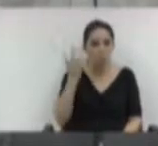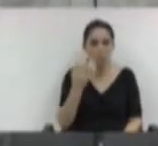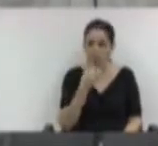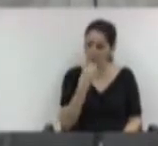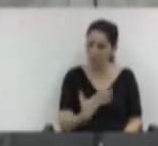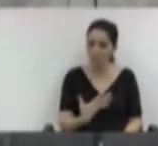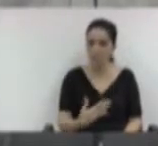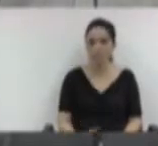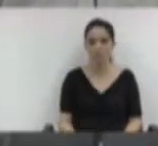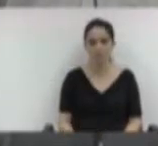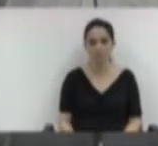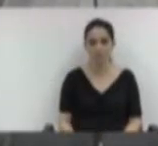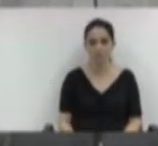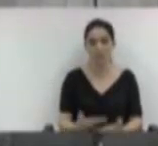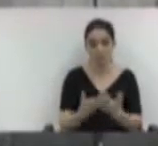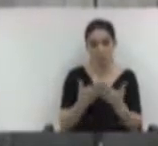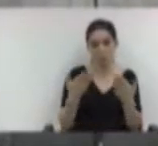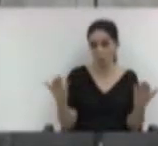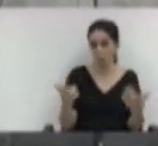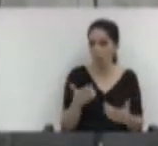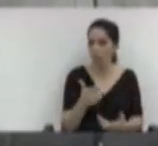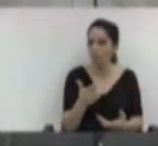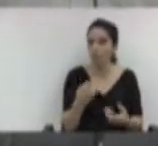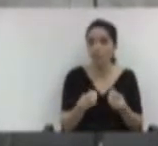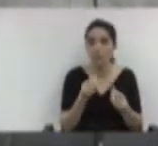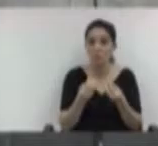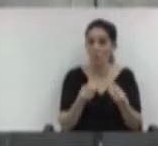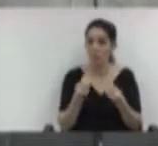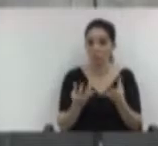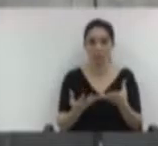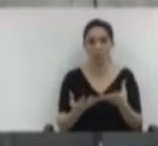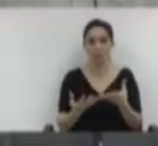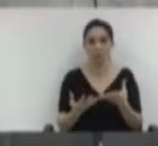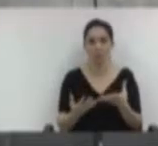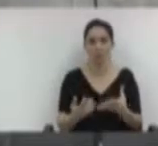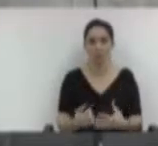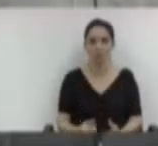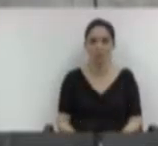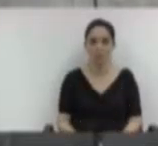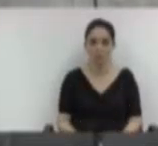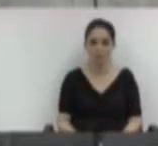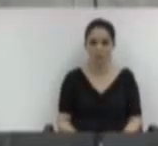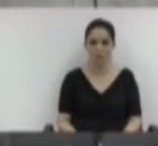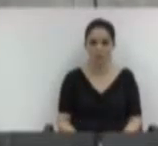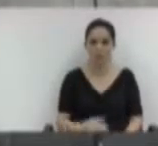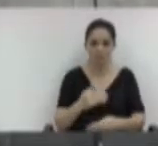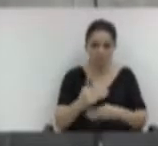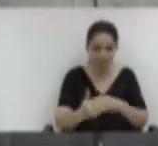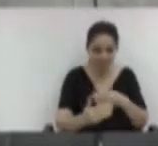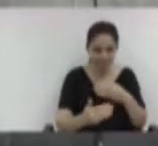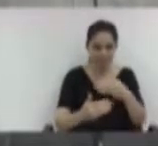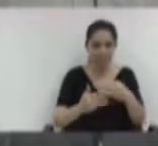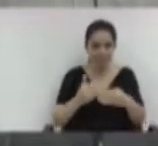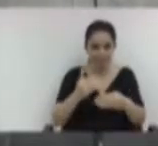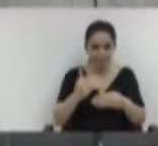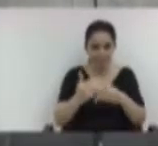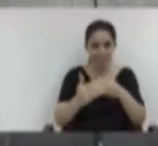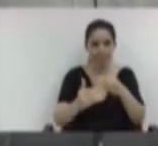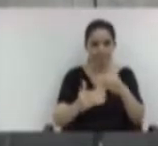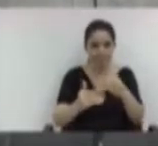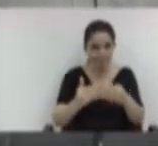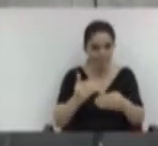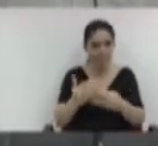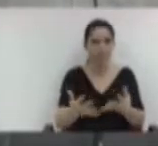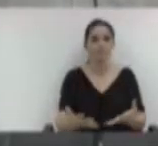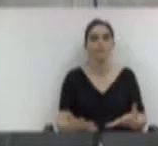nós não temos como fazer com que ela se protele mais, porque vai ser, de fato,